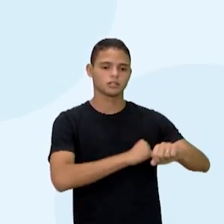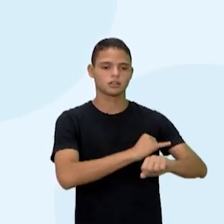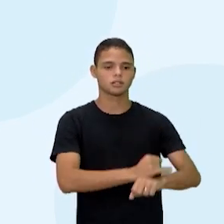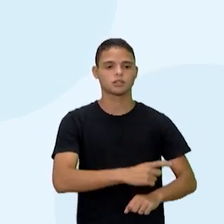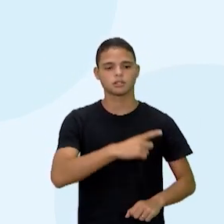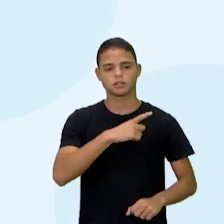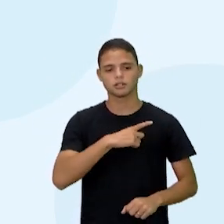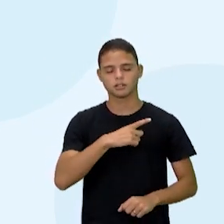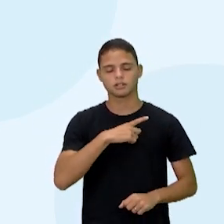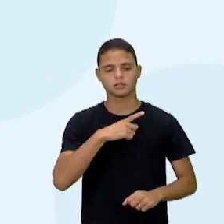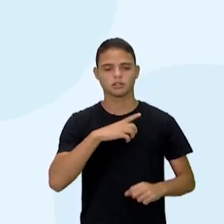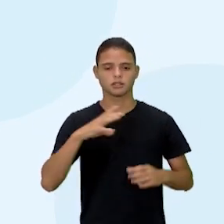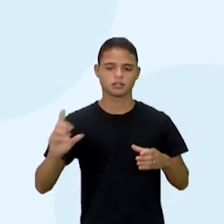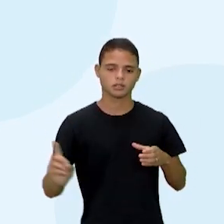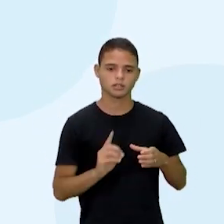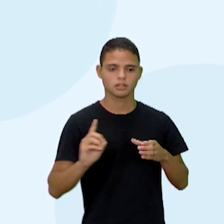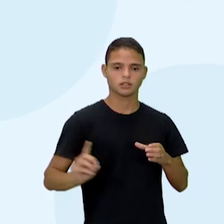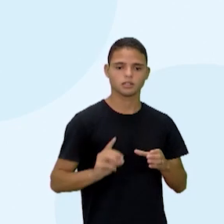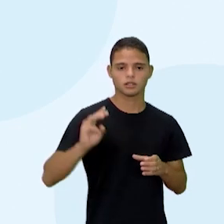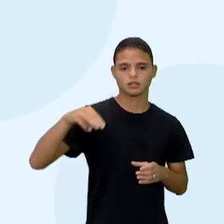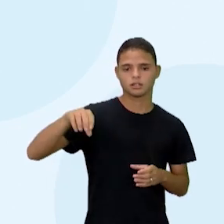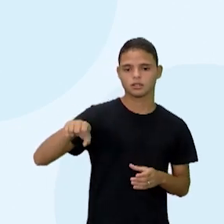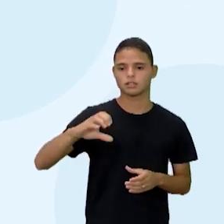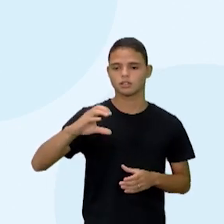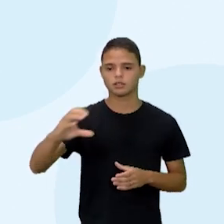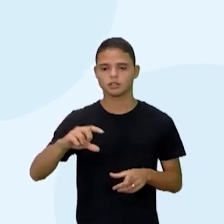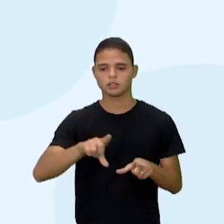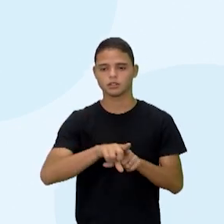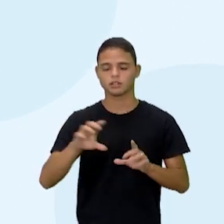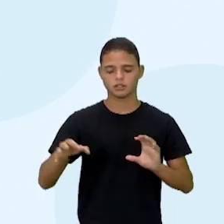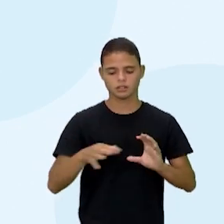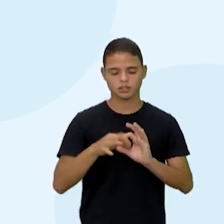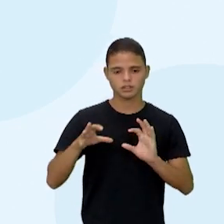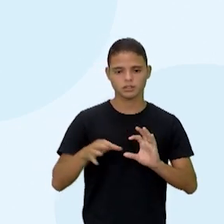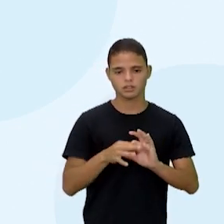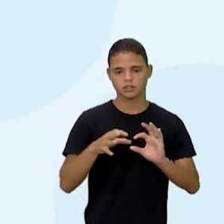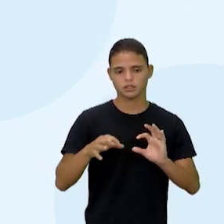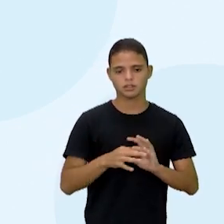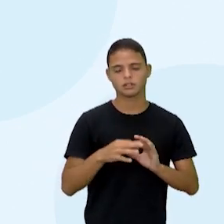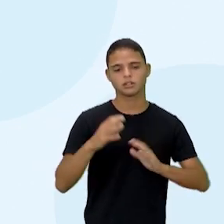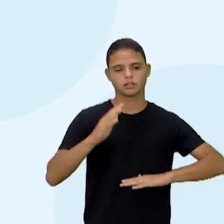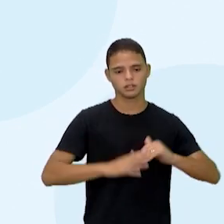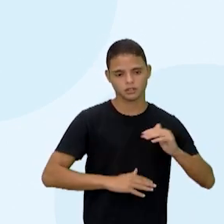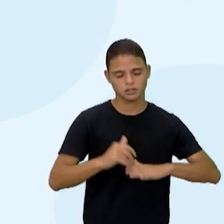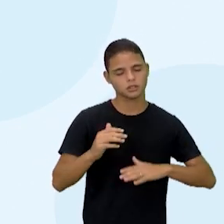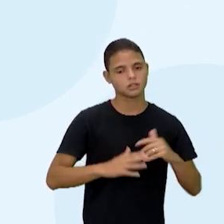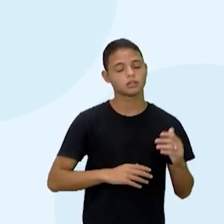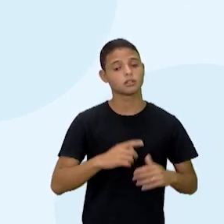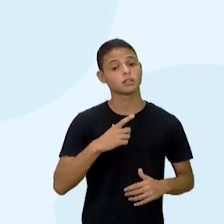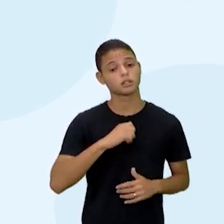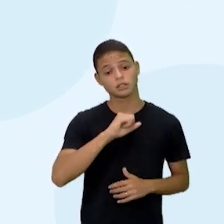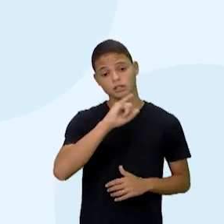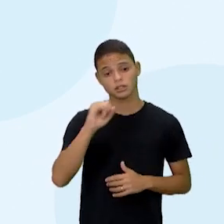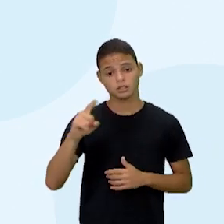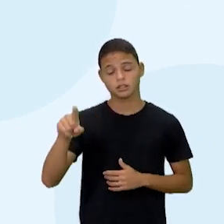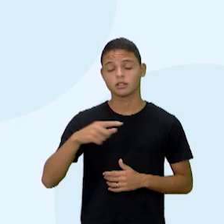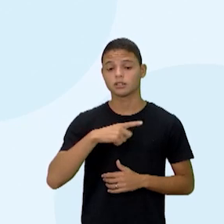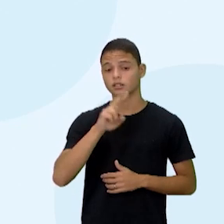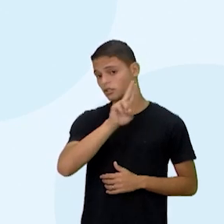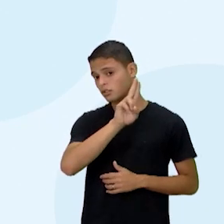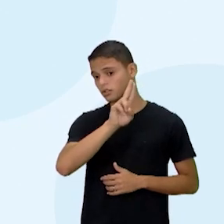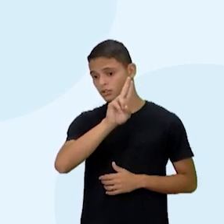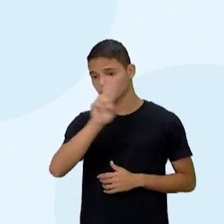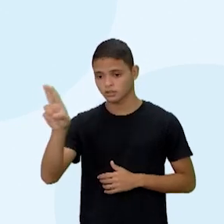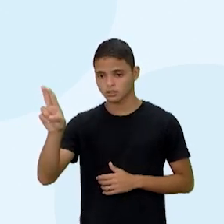do MEC, a construção de práticas educacionais para alunos com altas habilidades de superdotação. Se vocês colocarem esse nome aí